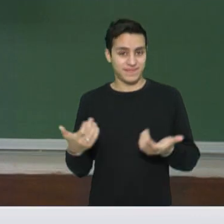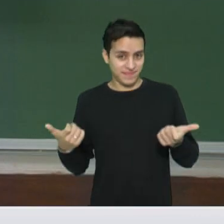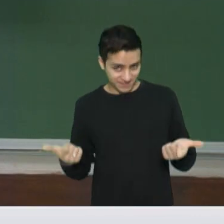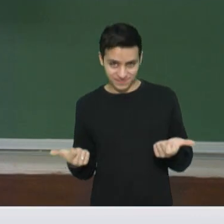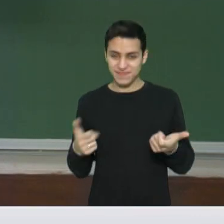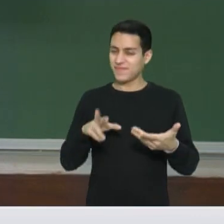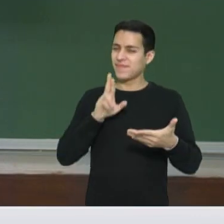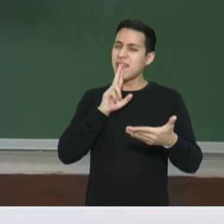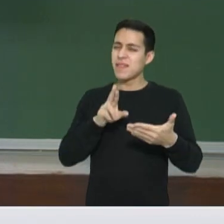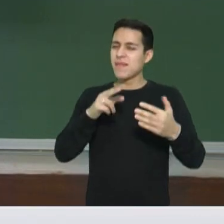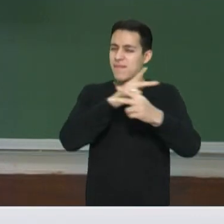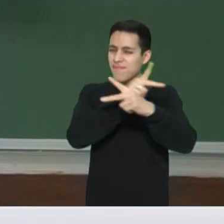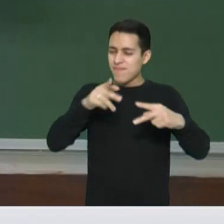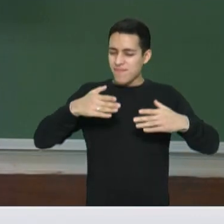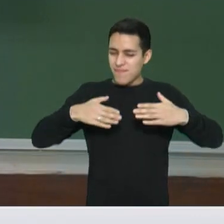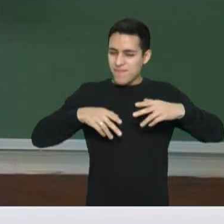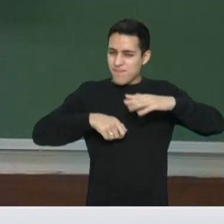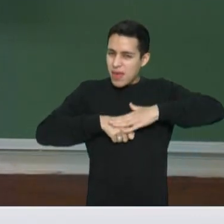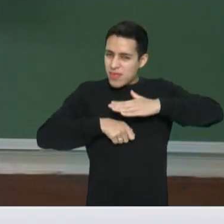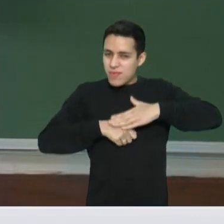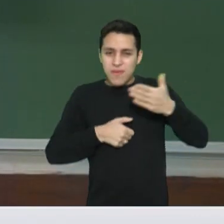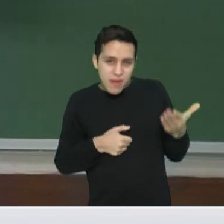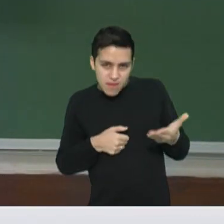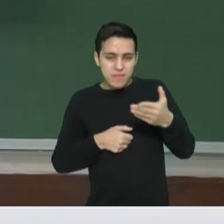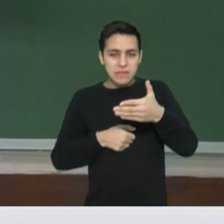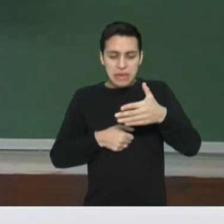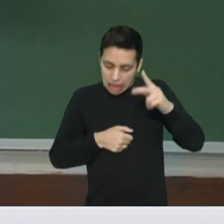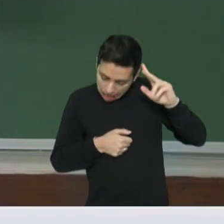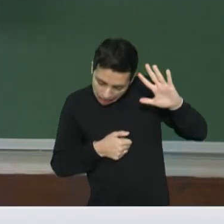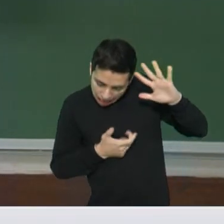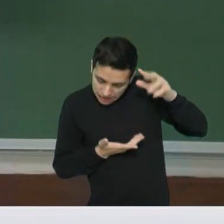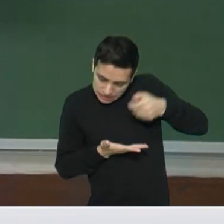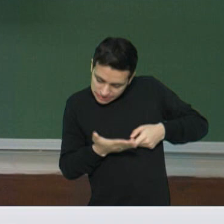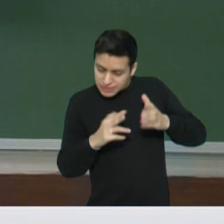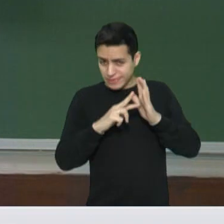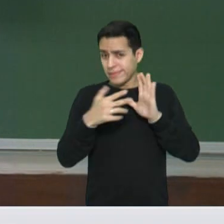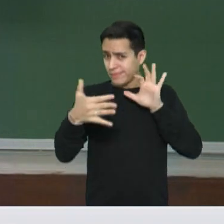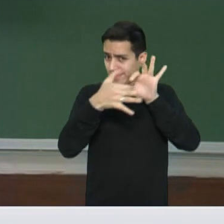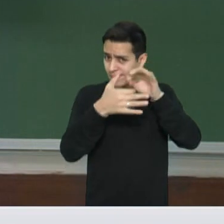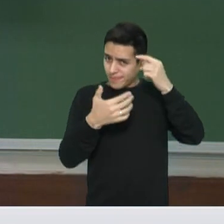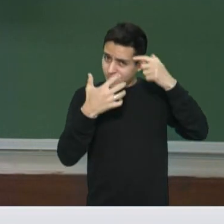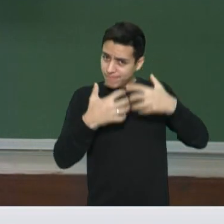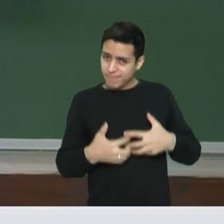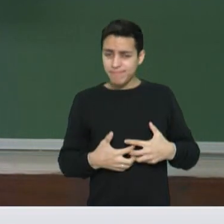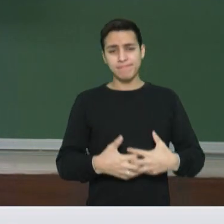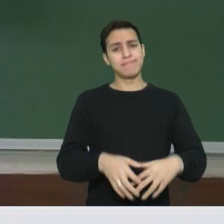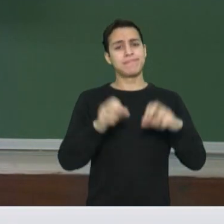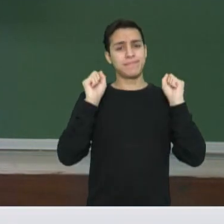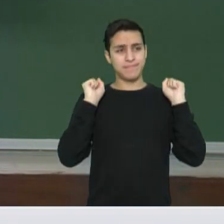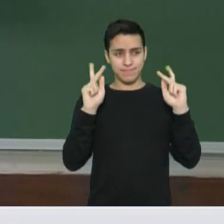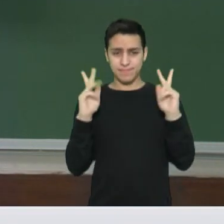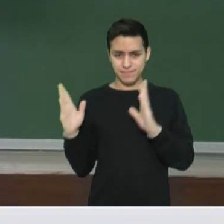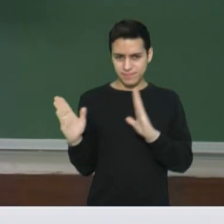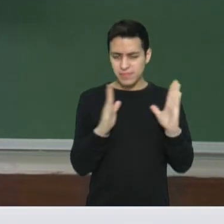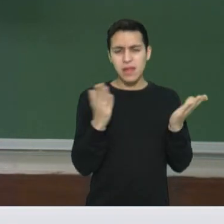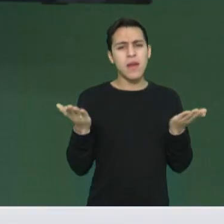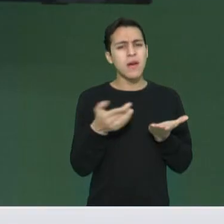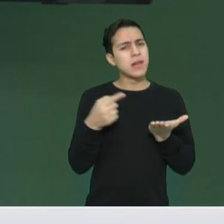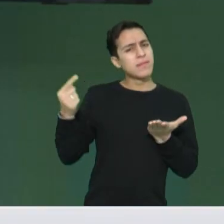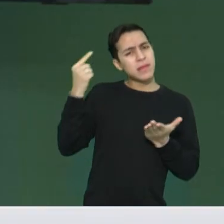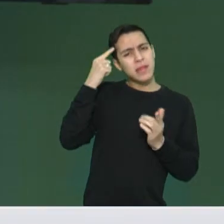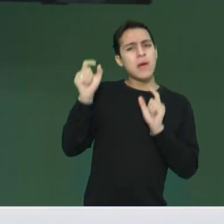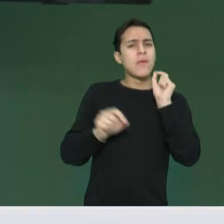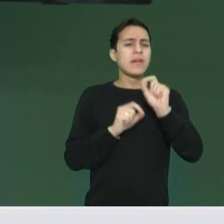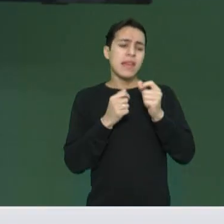quê? Essa resposta é pessoal, né? Então aí você respondeu, já começamos a pensar. Ok, agora vamos então pensar a partir de